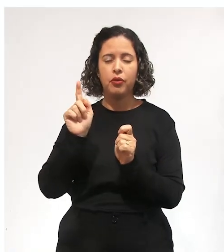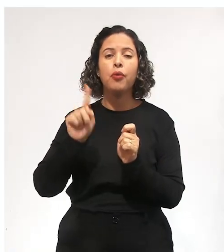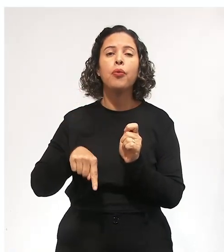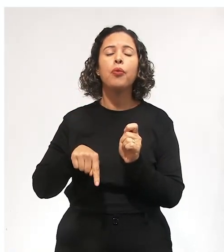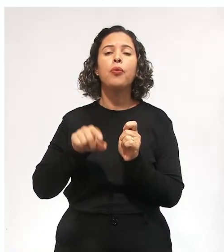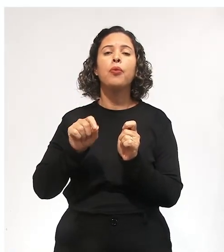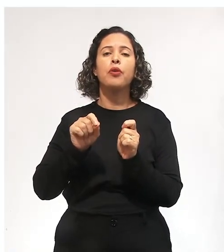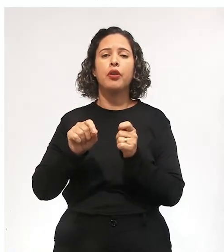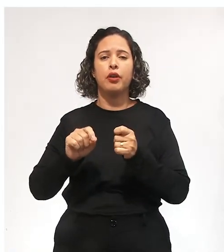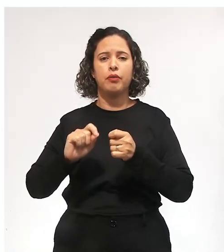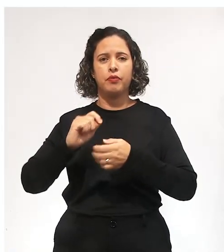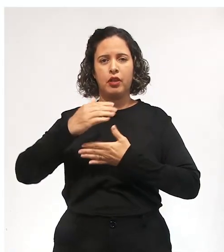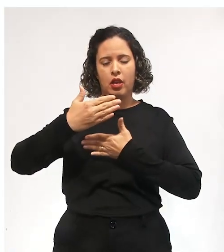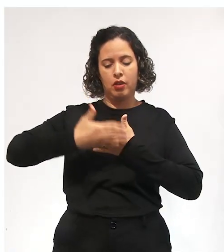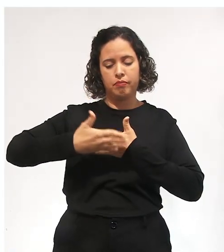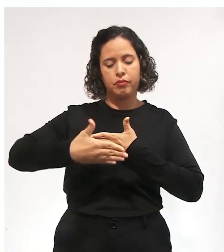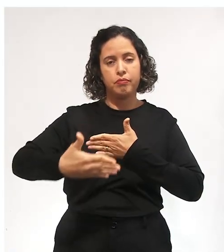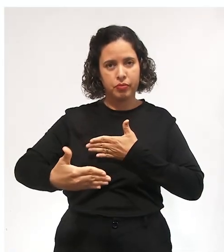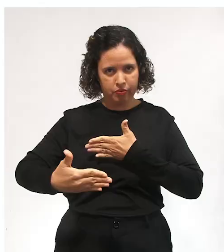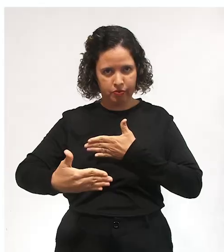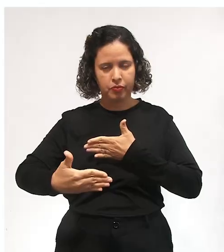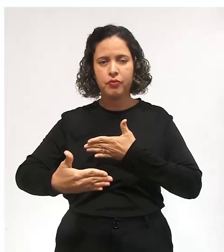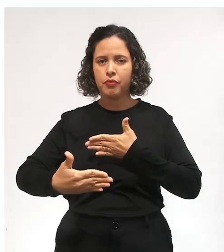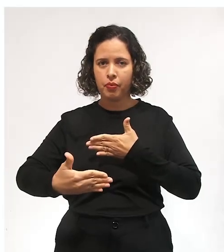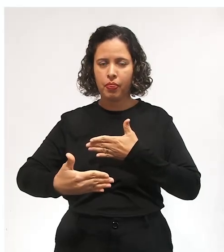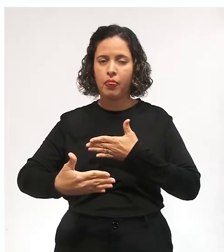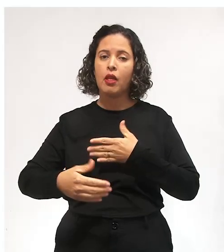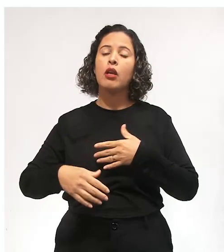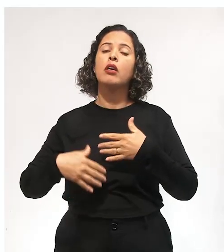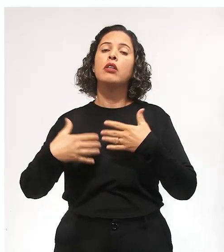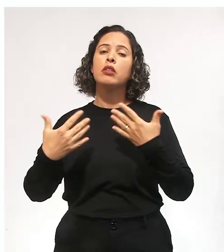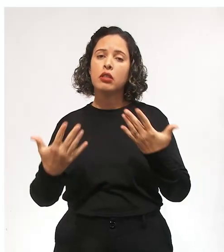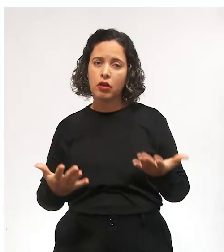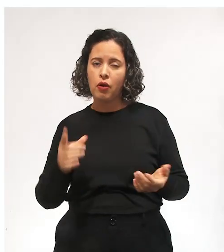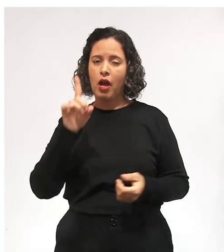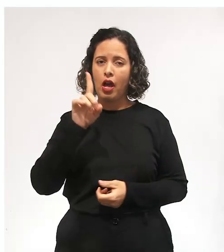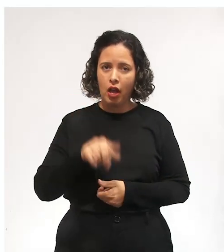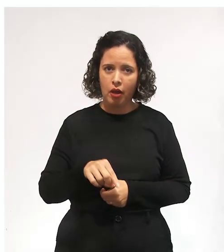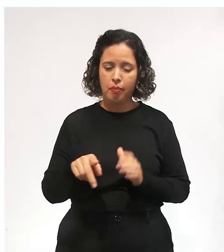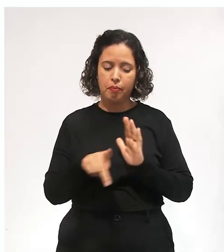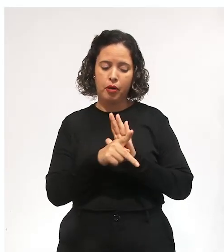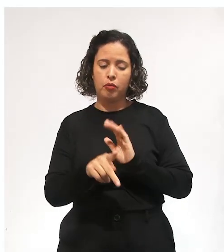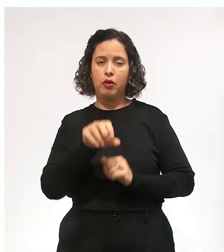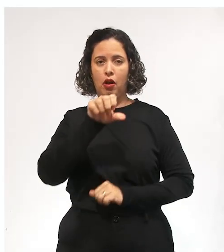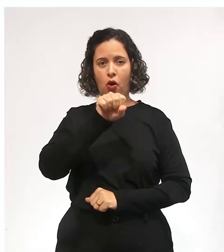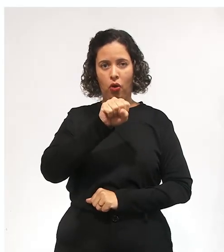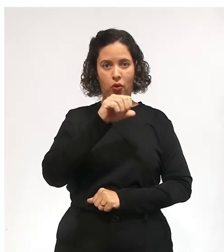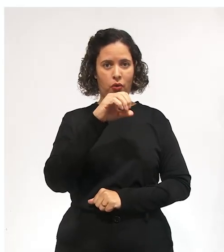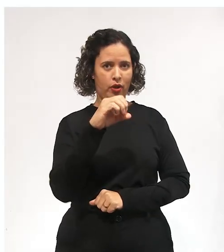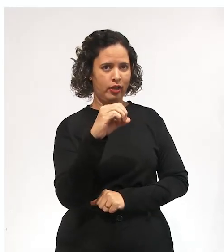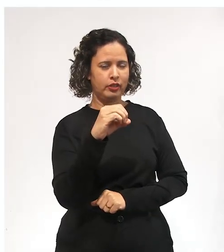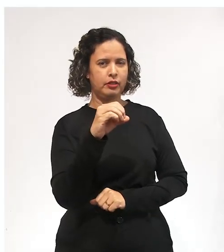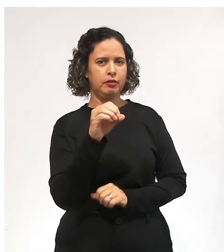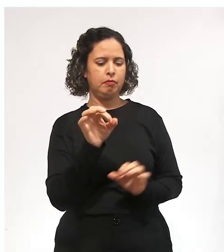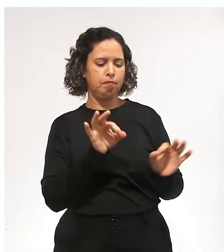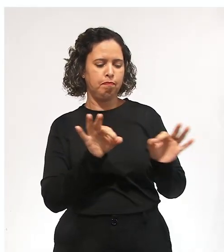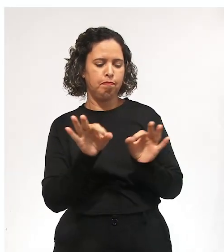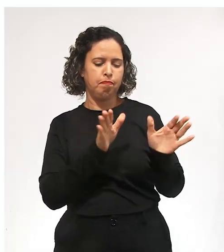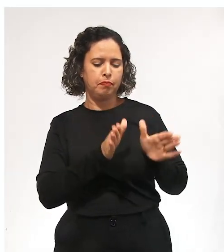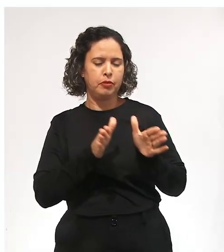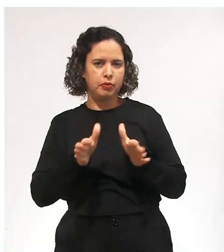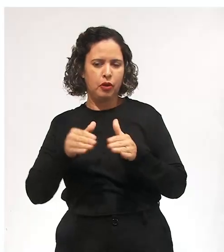no sistema operacional que existe a organização, é ele que faz o armazenamento,